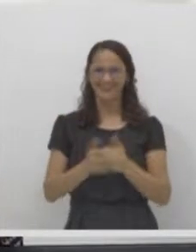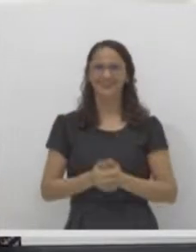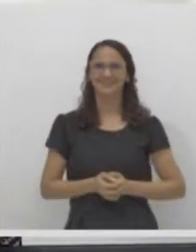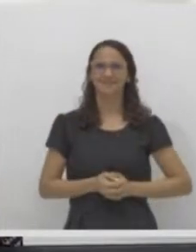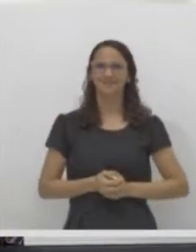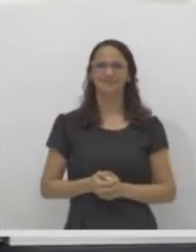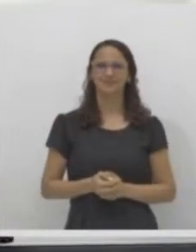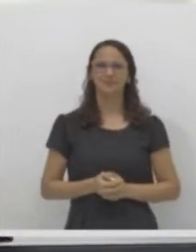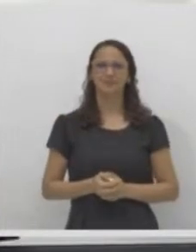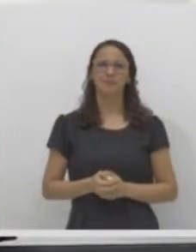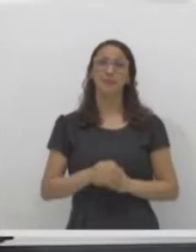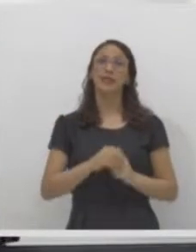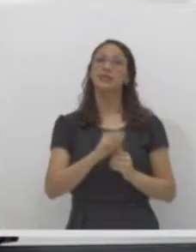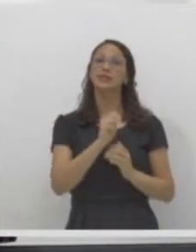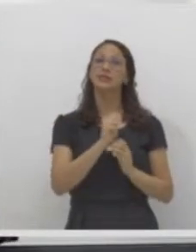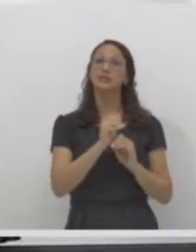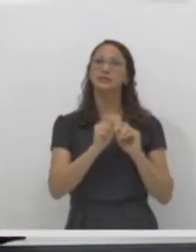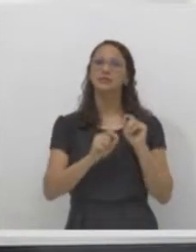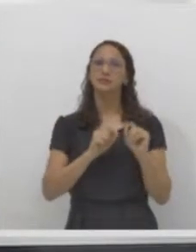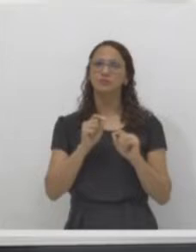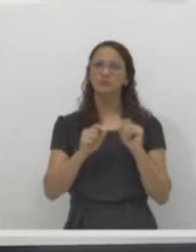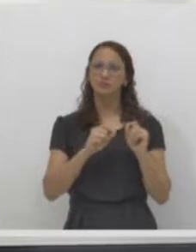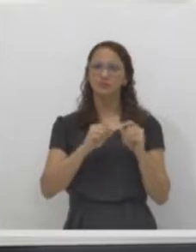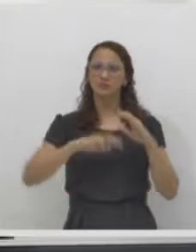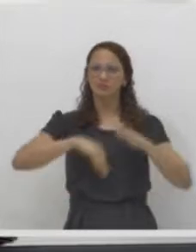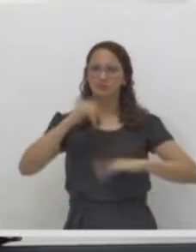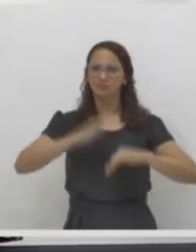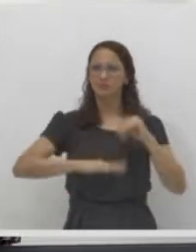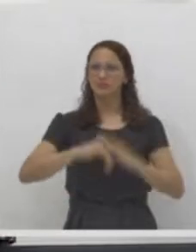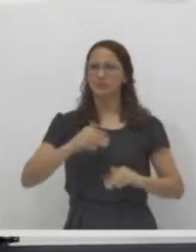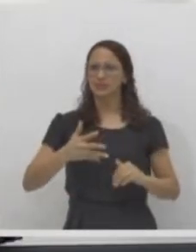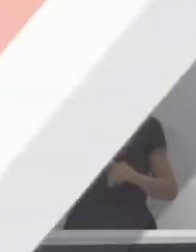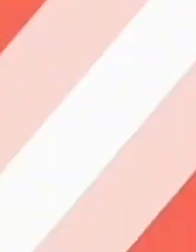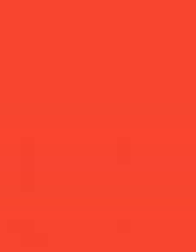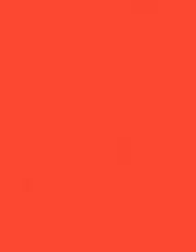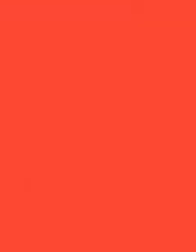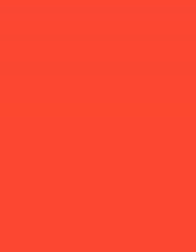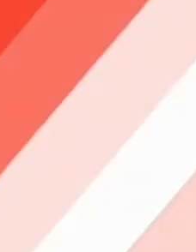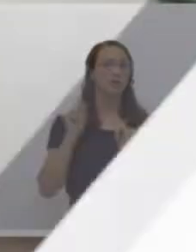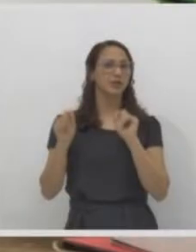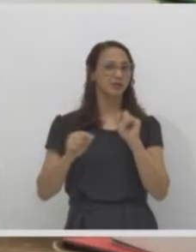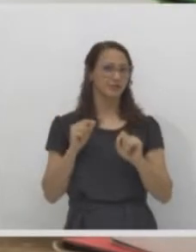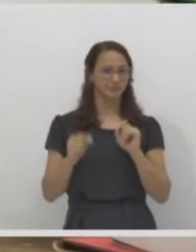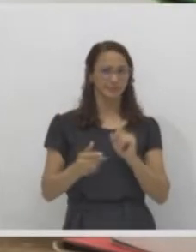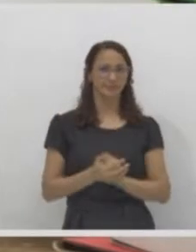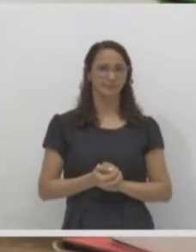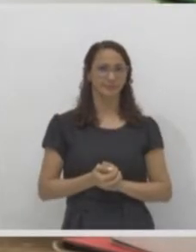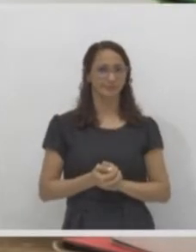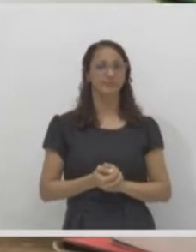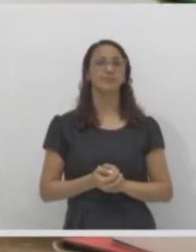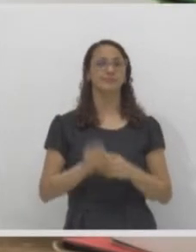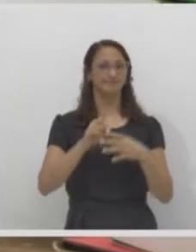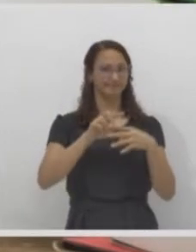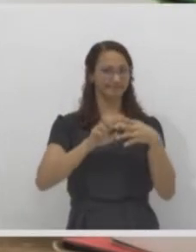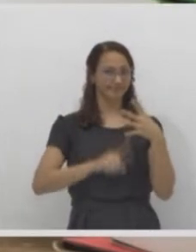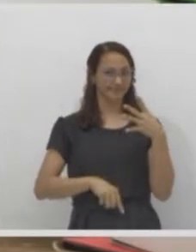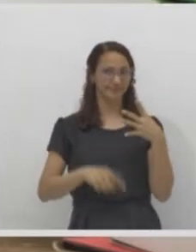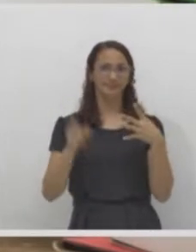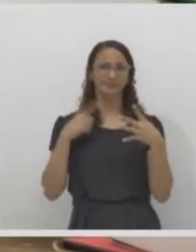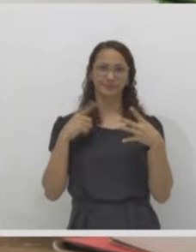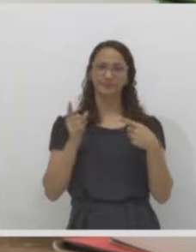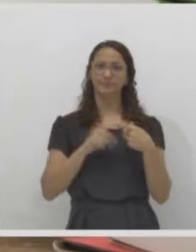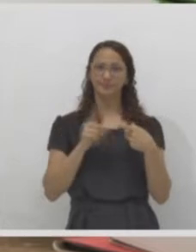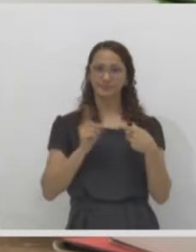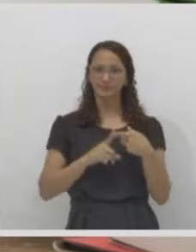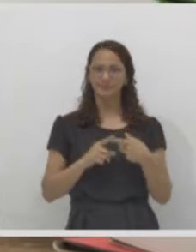as atividades que a gente... as habilidades que a gente trabalhou. Acompanhe aí. Trabalhamos 4 habilidades. A primeira